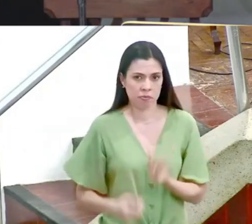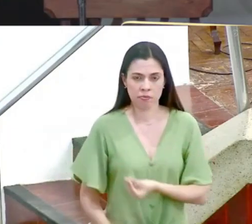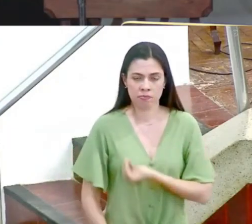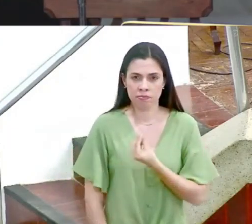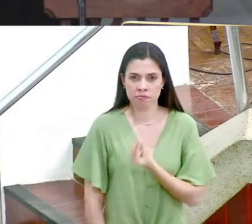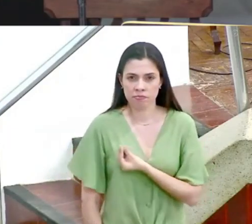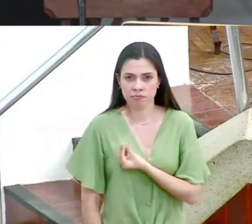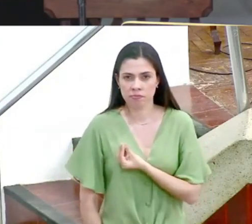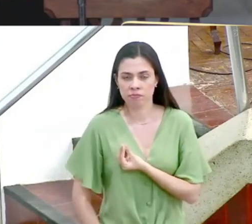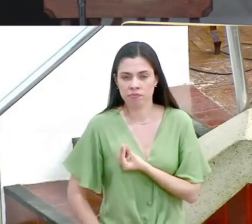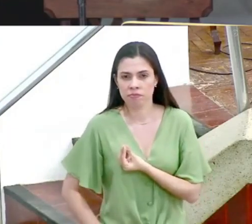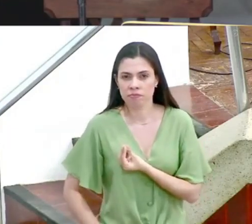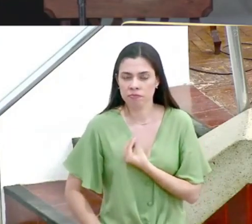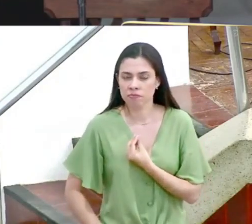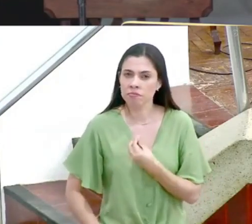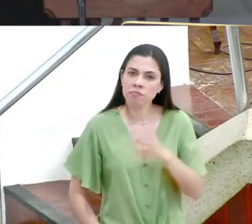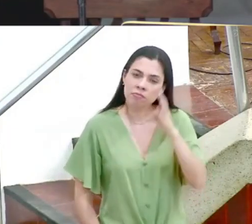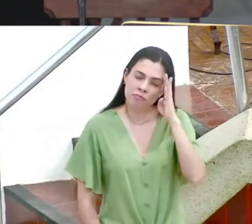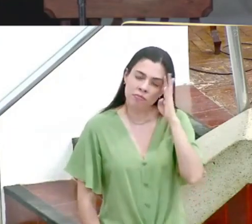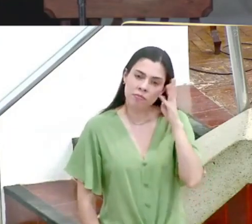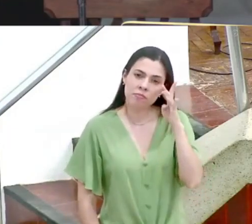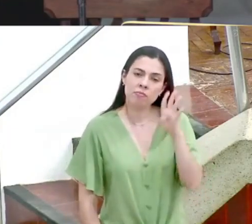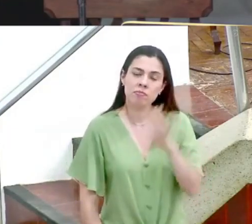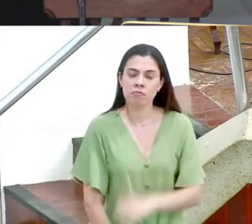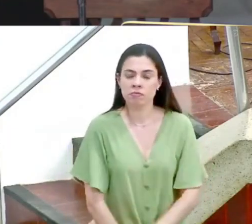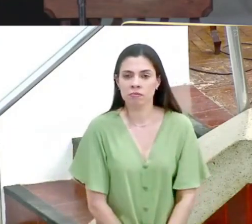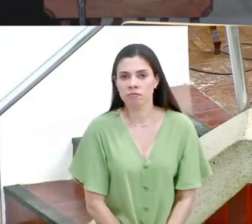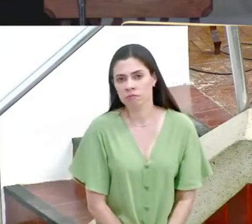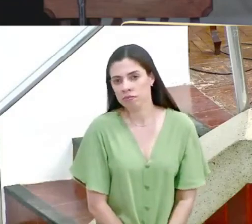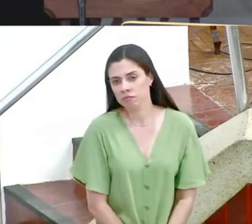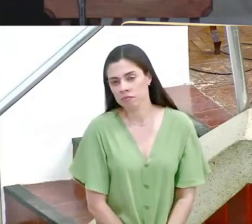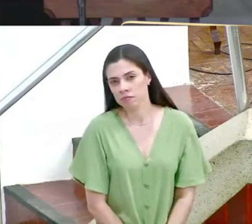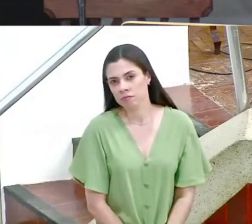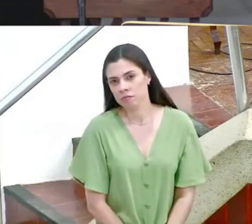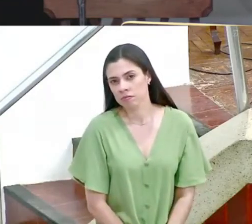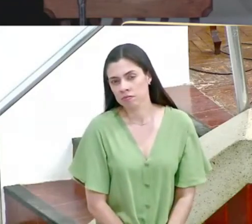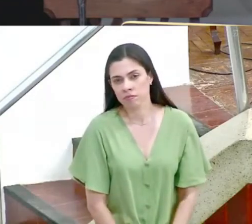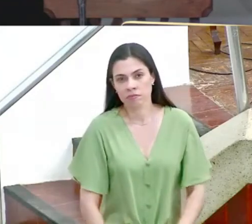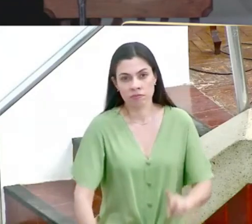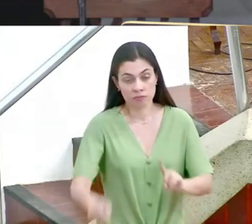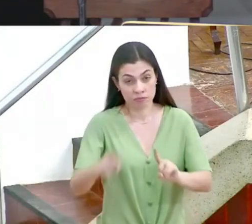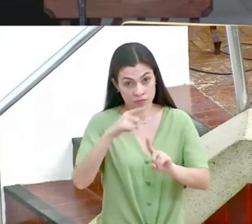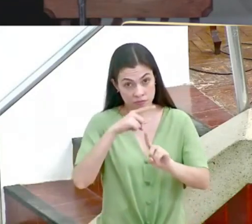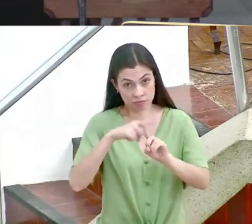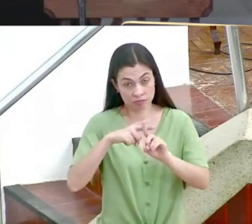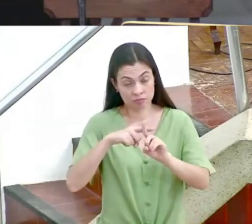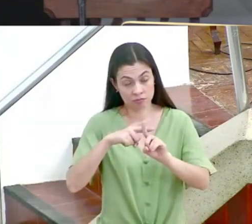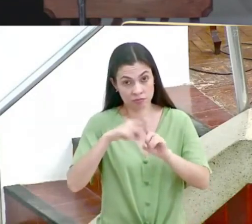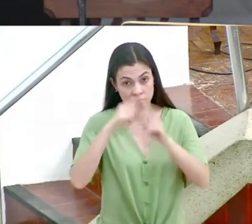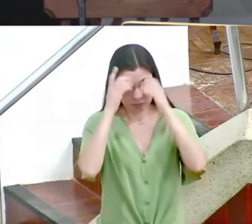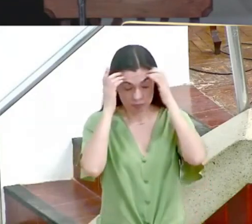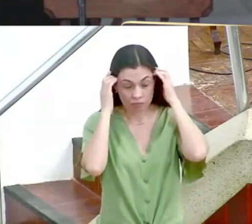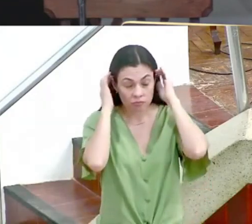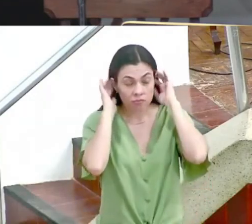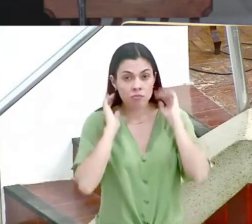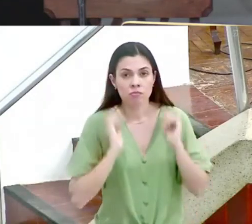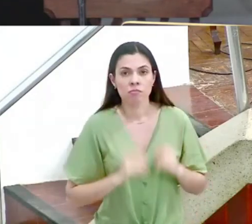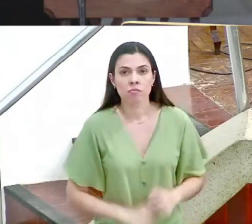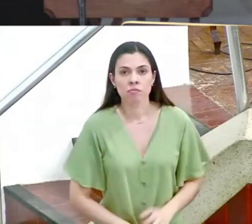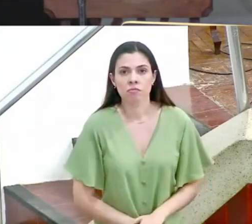traga a memória o fato de que a cruz do Calvário